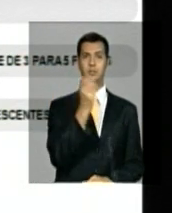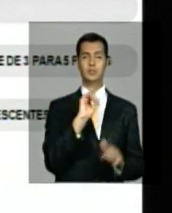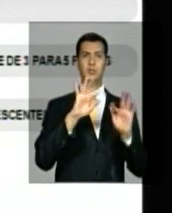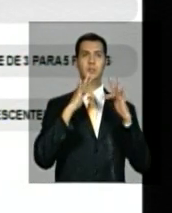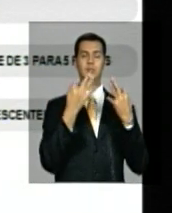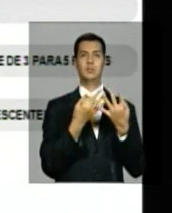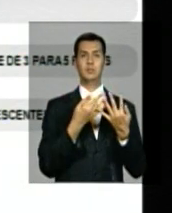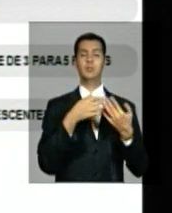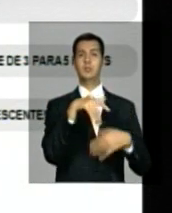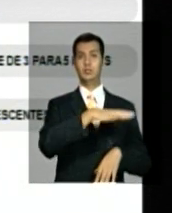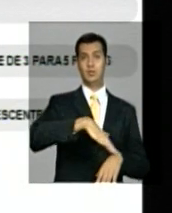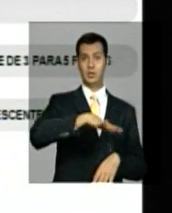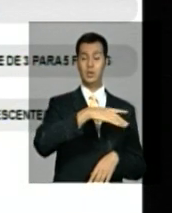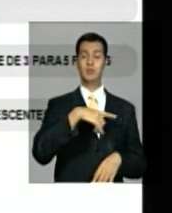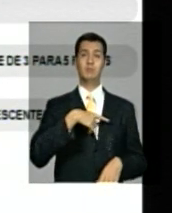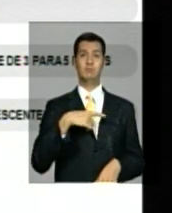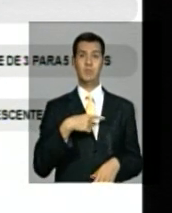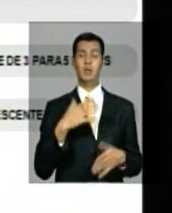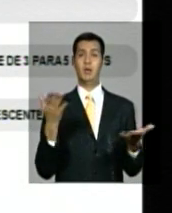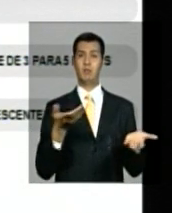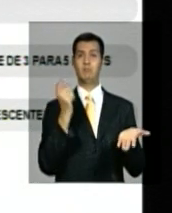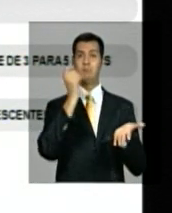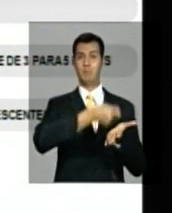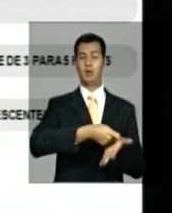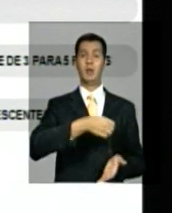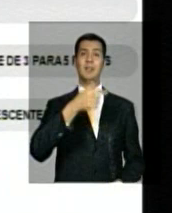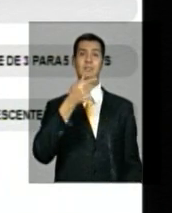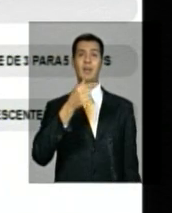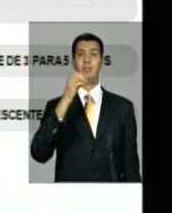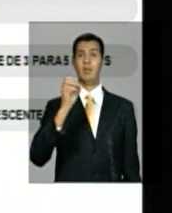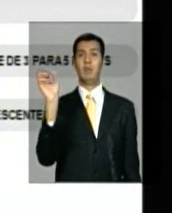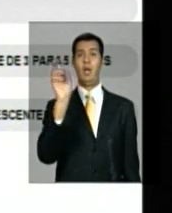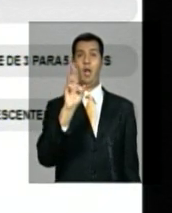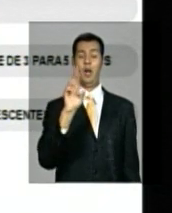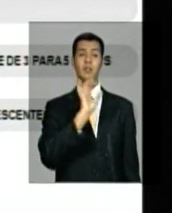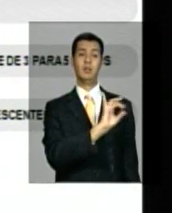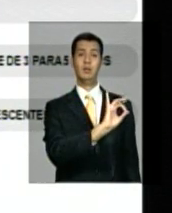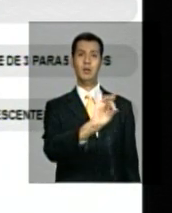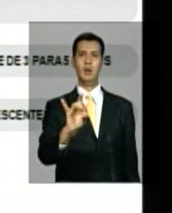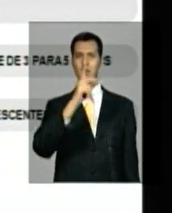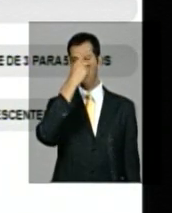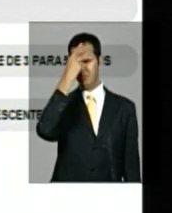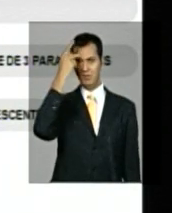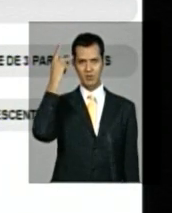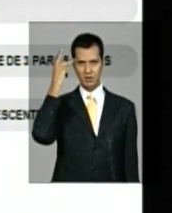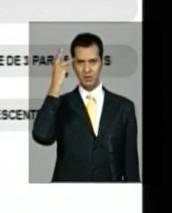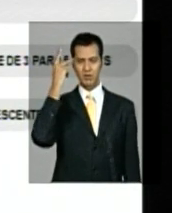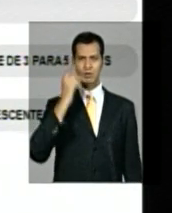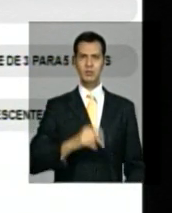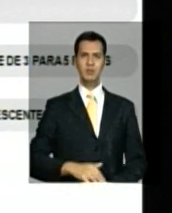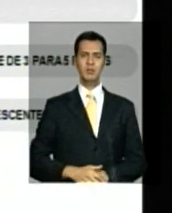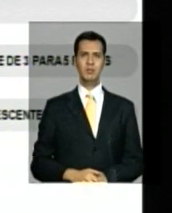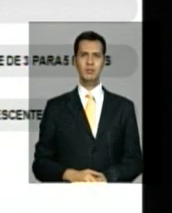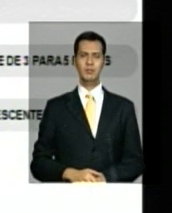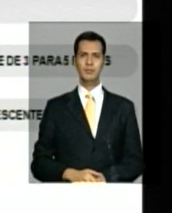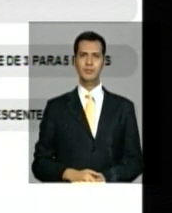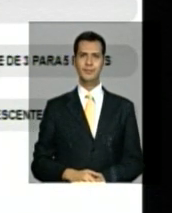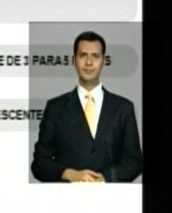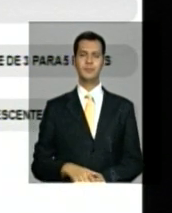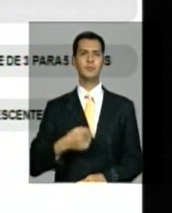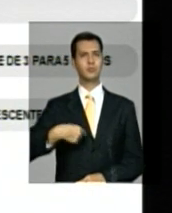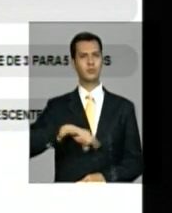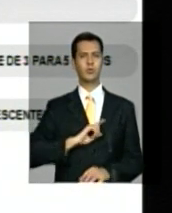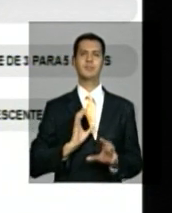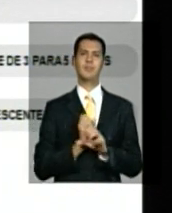famílias passam a receber no mínimo R 70 por pessoa né E aí nós fizemos um cálculo